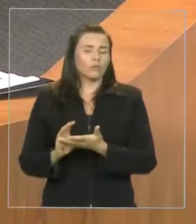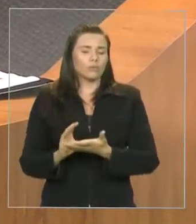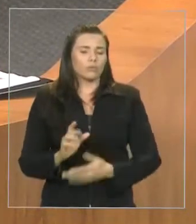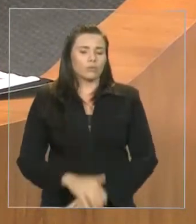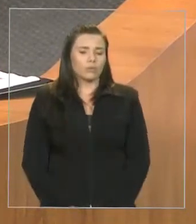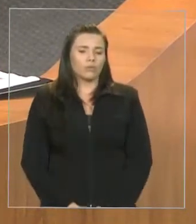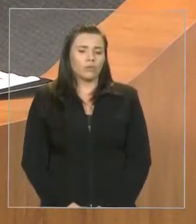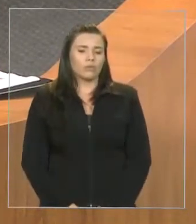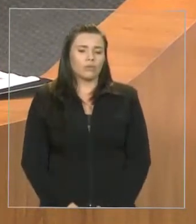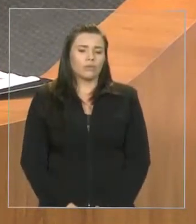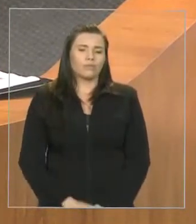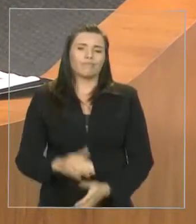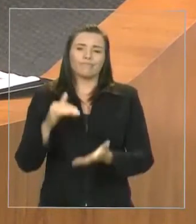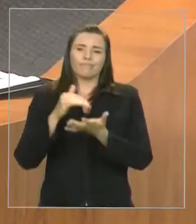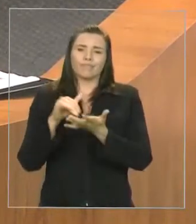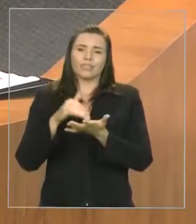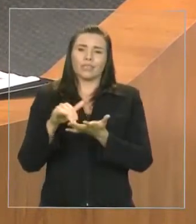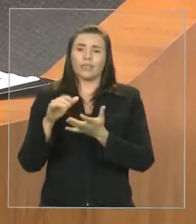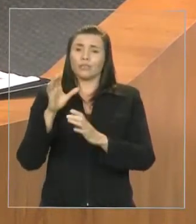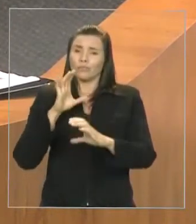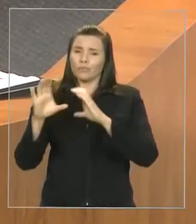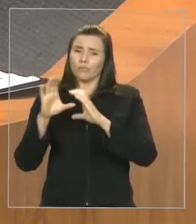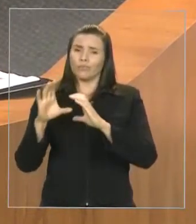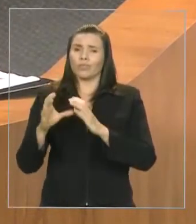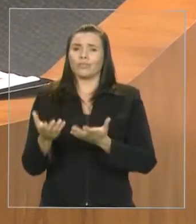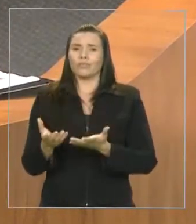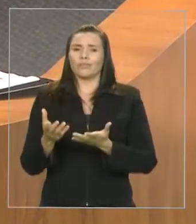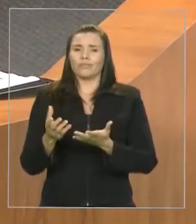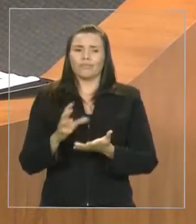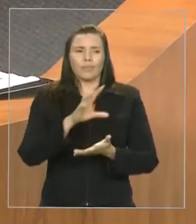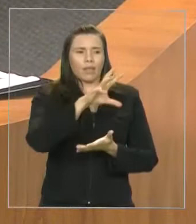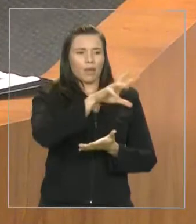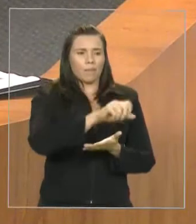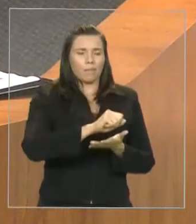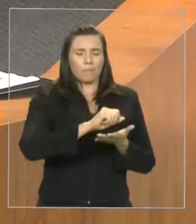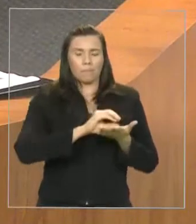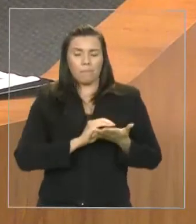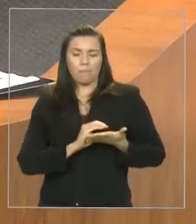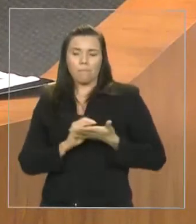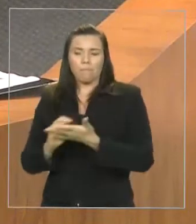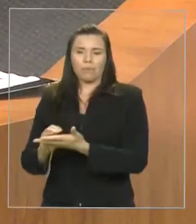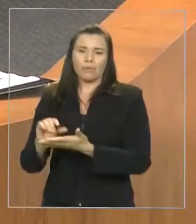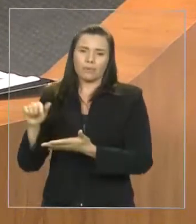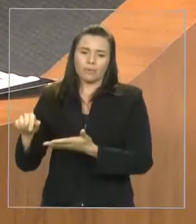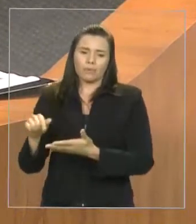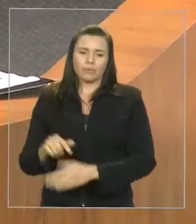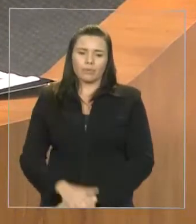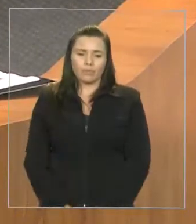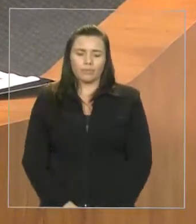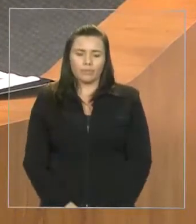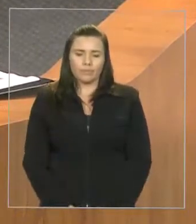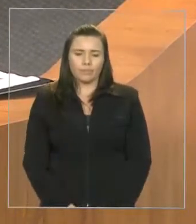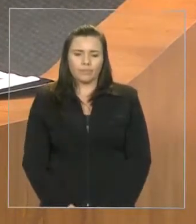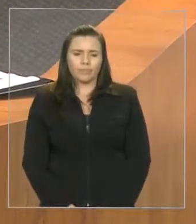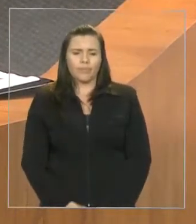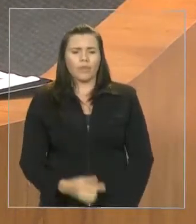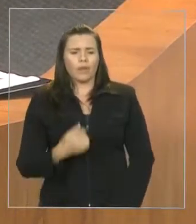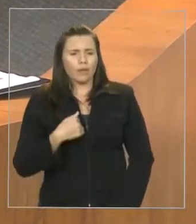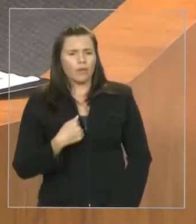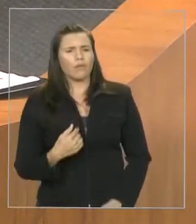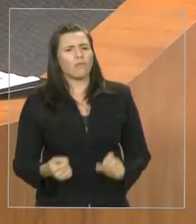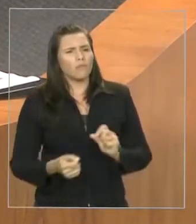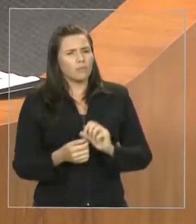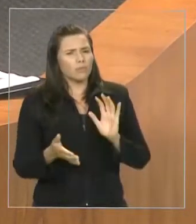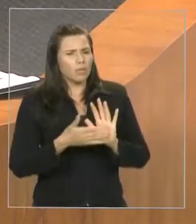Nós fizemos ações no final do ano passado para que esse dinheiro fosse revertido para a saúde da mulher,